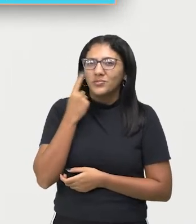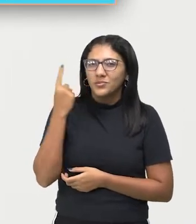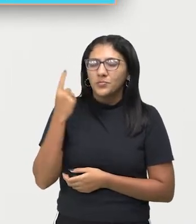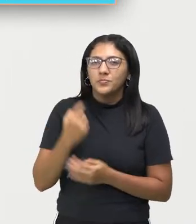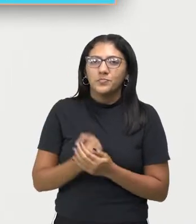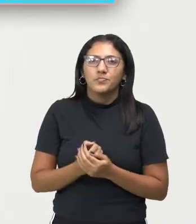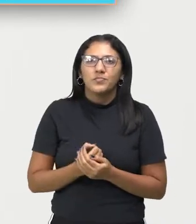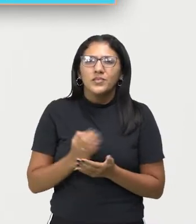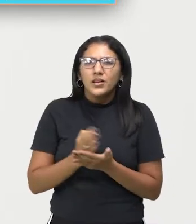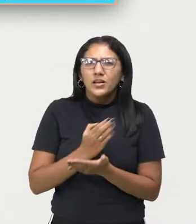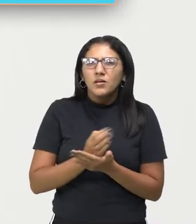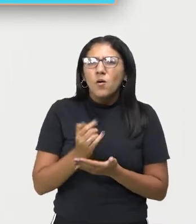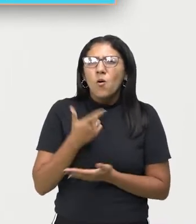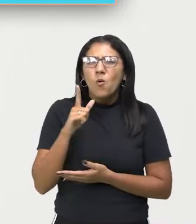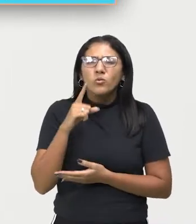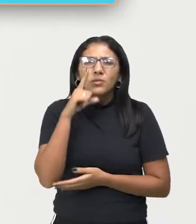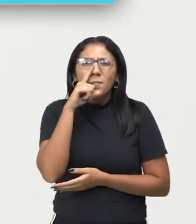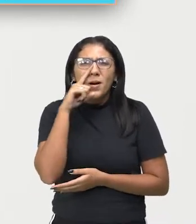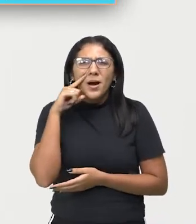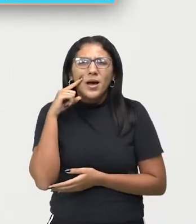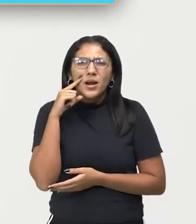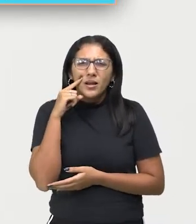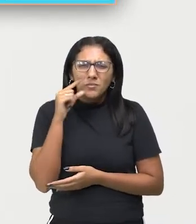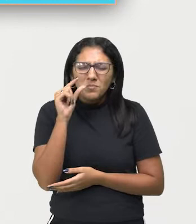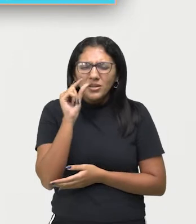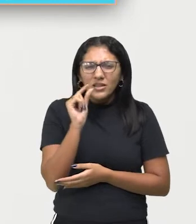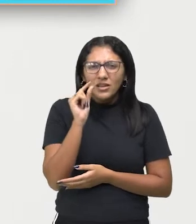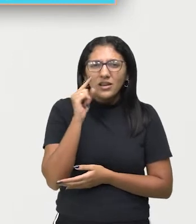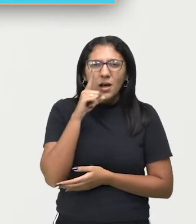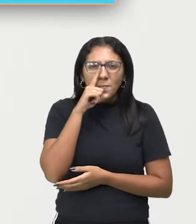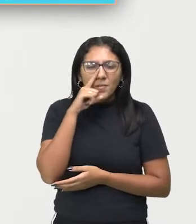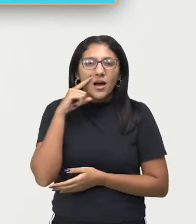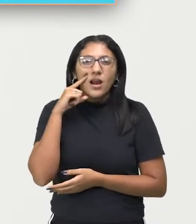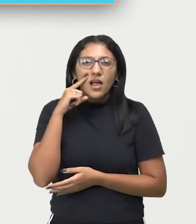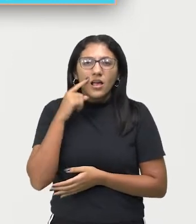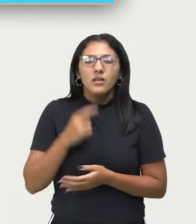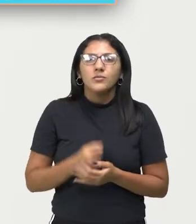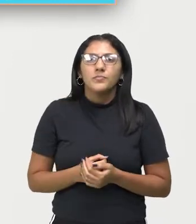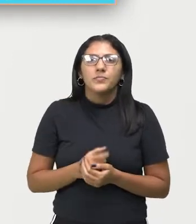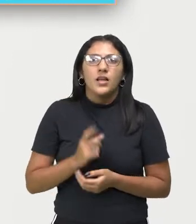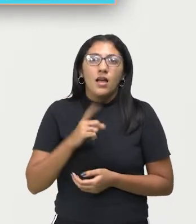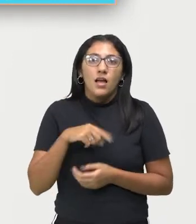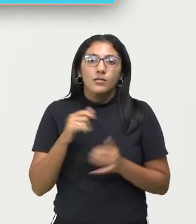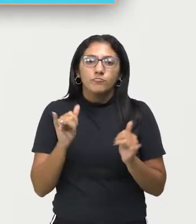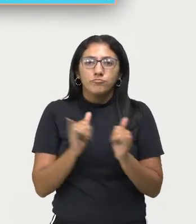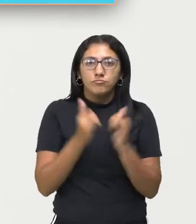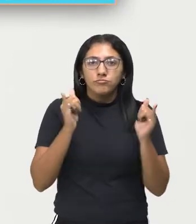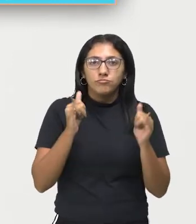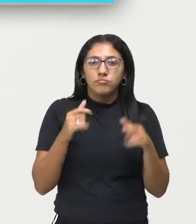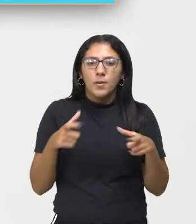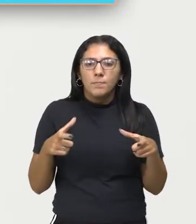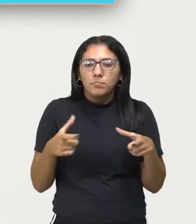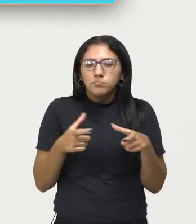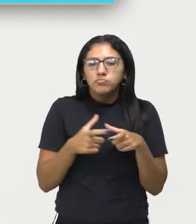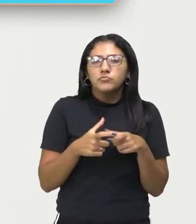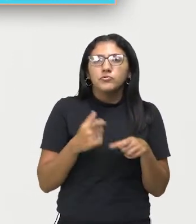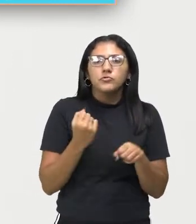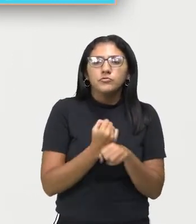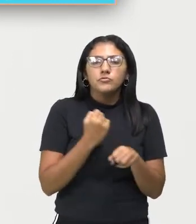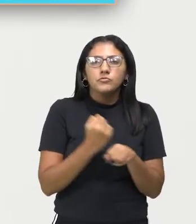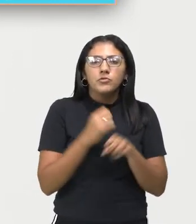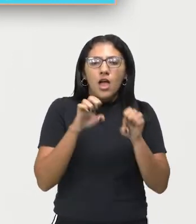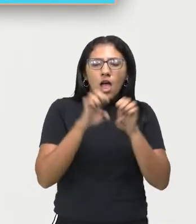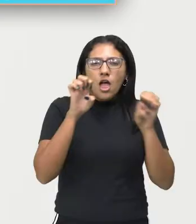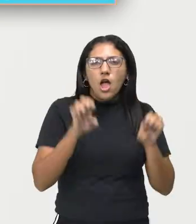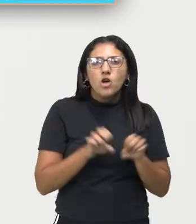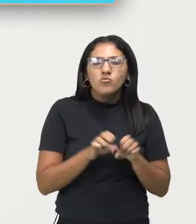alguns pontinhos amarelo bem pequenininhos. Isso são as menores, de menor infraestrutura que a gente